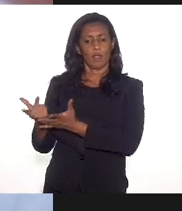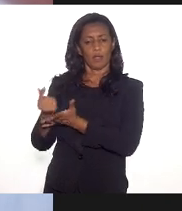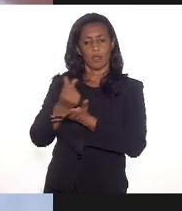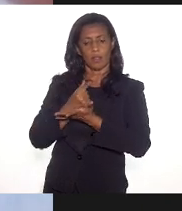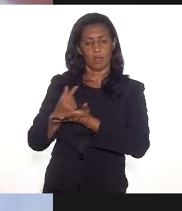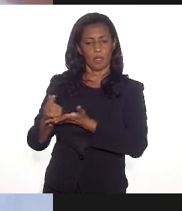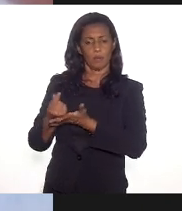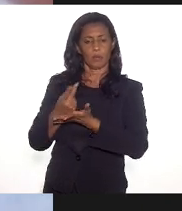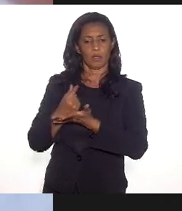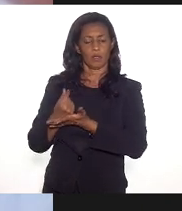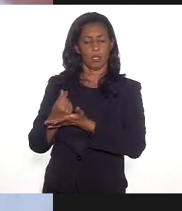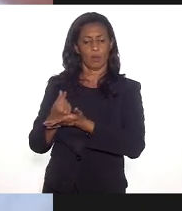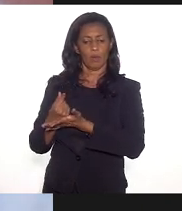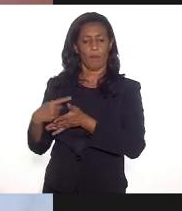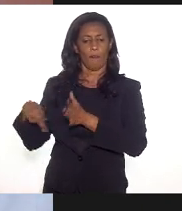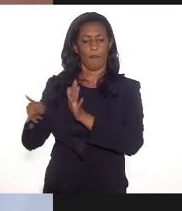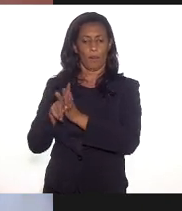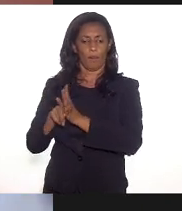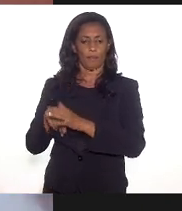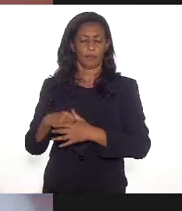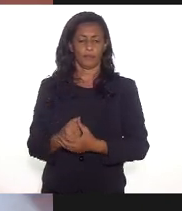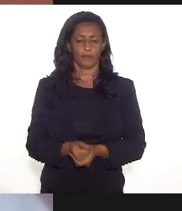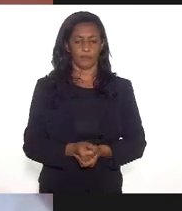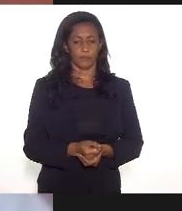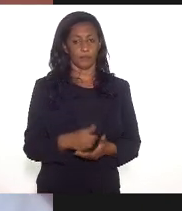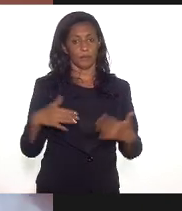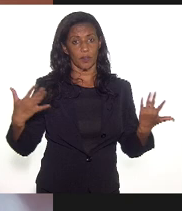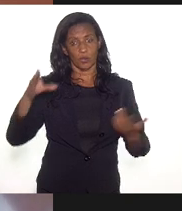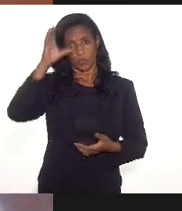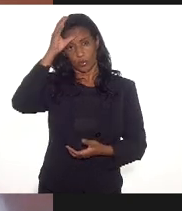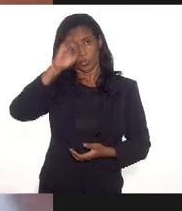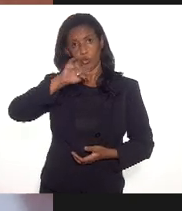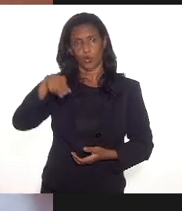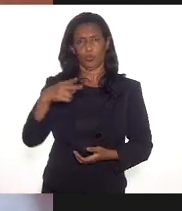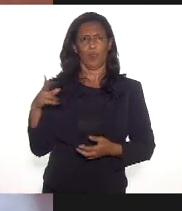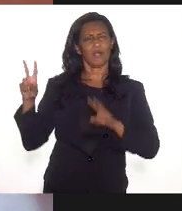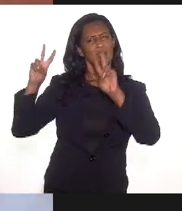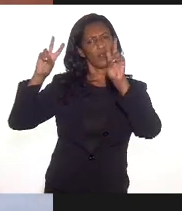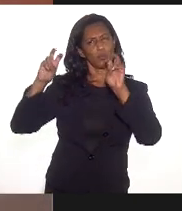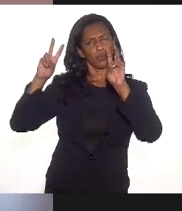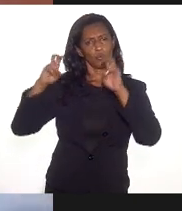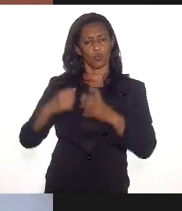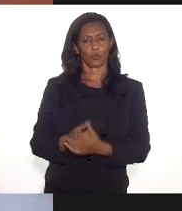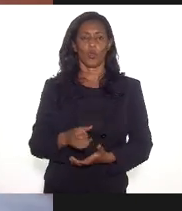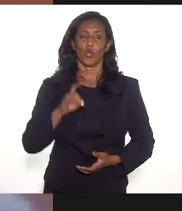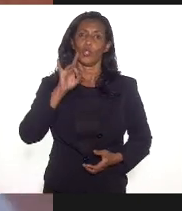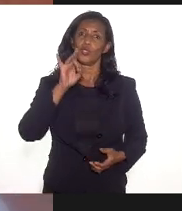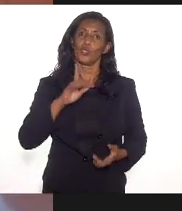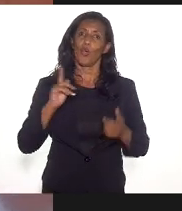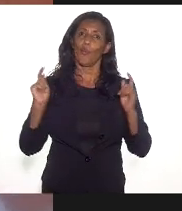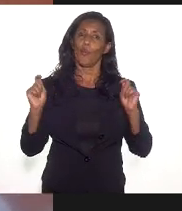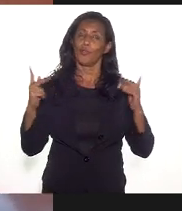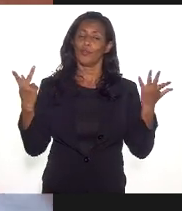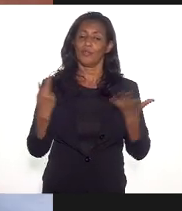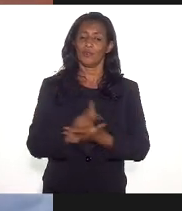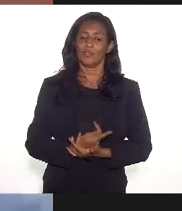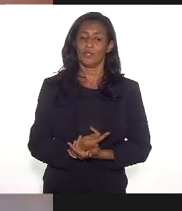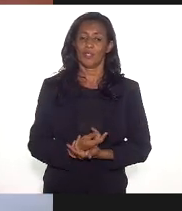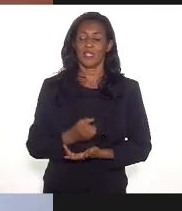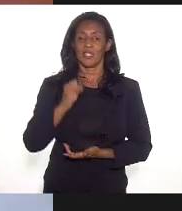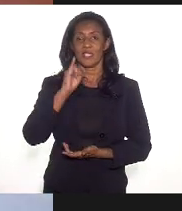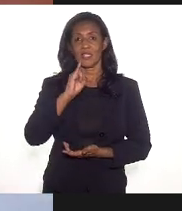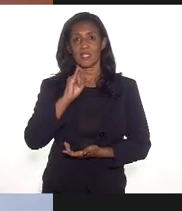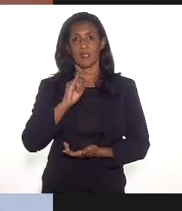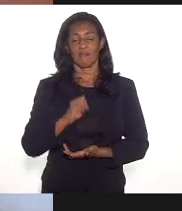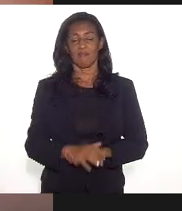próprias, suplementadas se necessário. Então, te ajudo. Esse assunto só pode ser modificado se